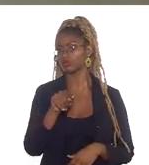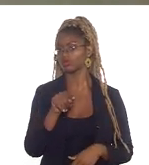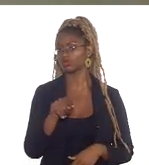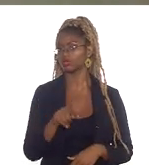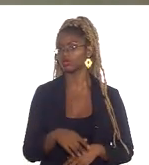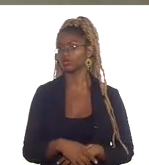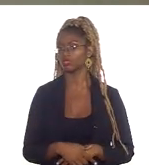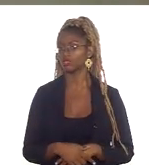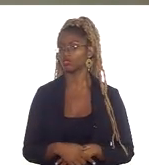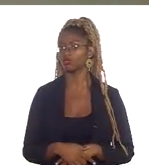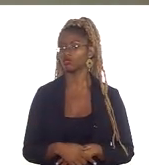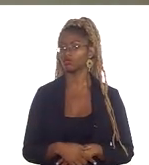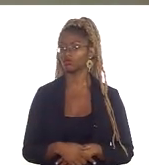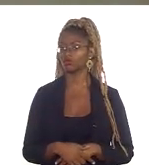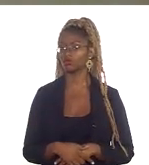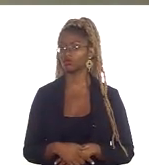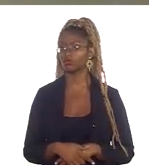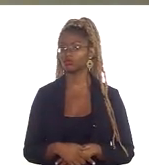deste